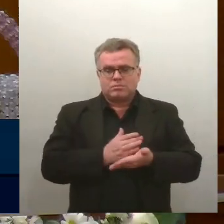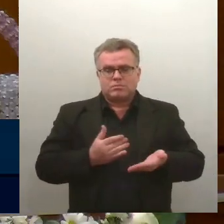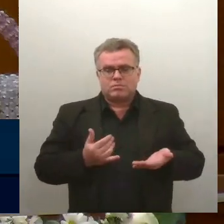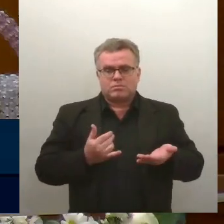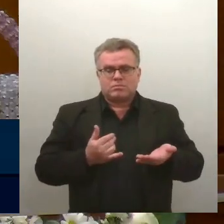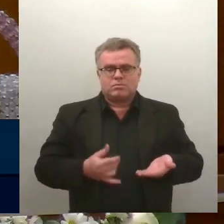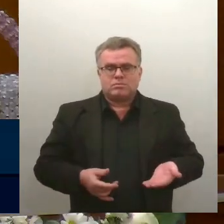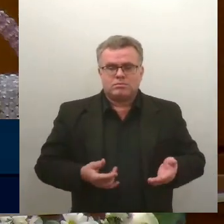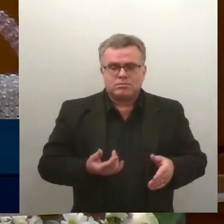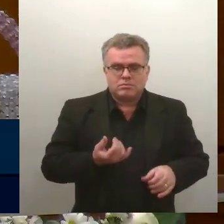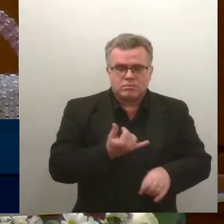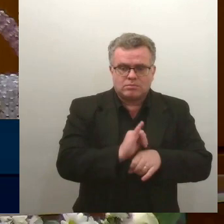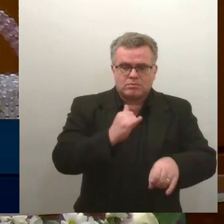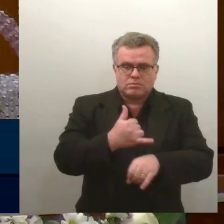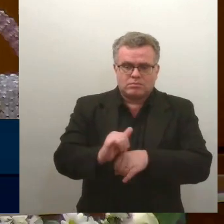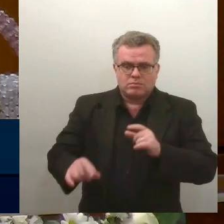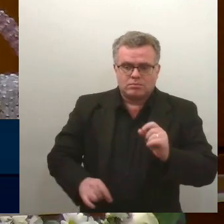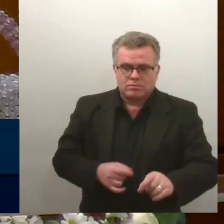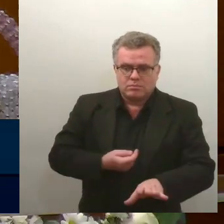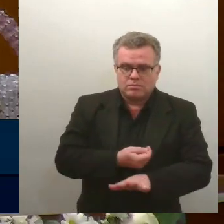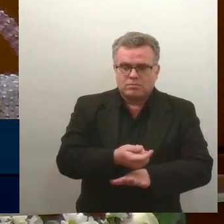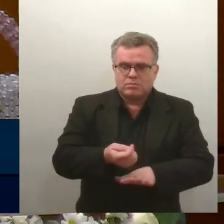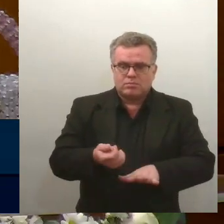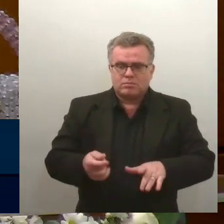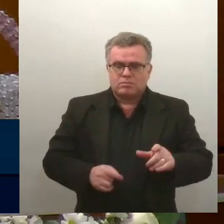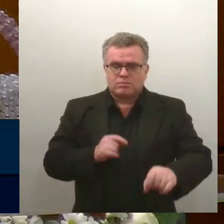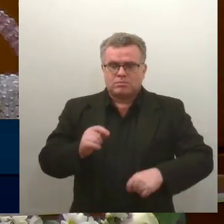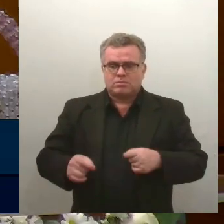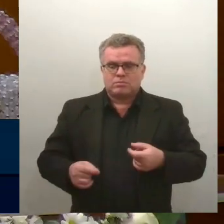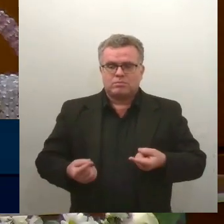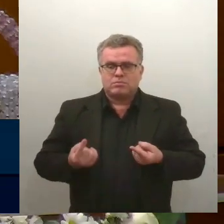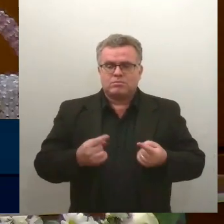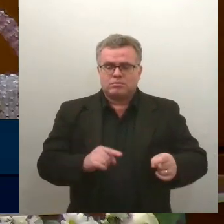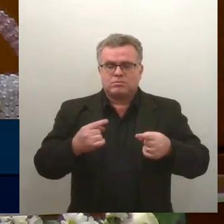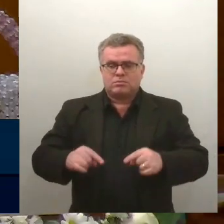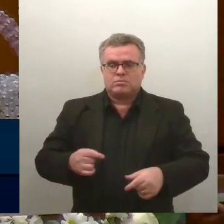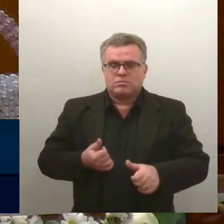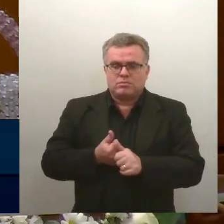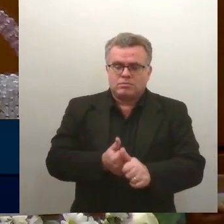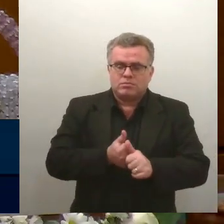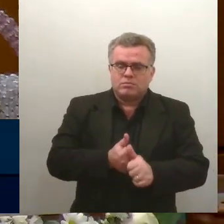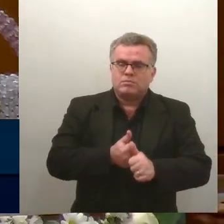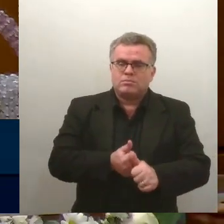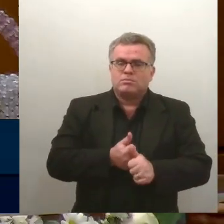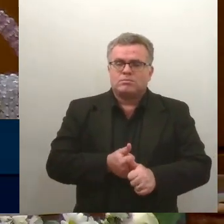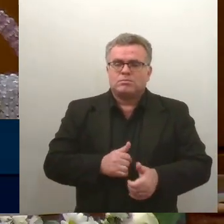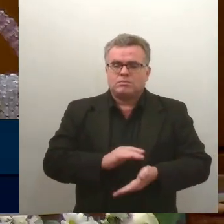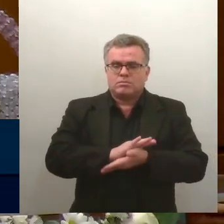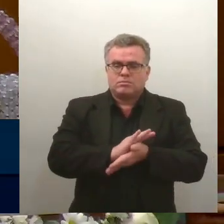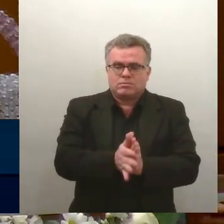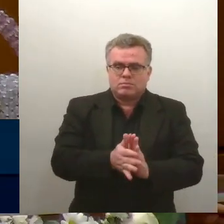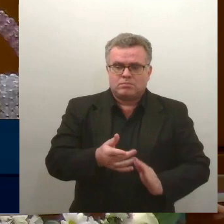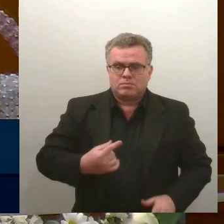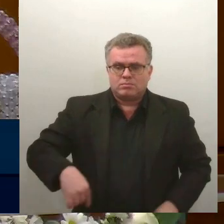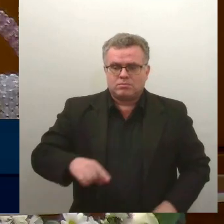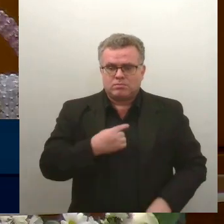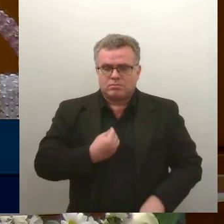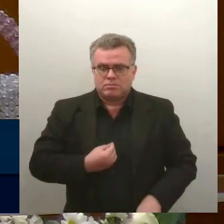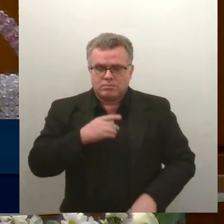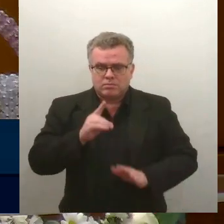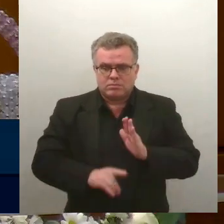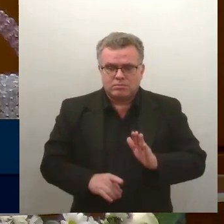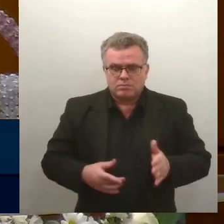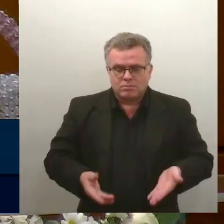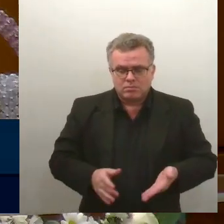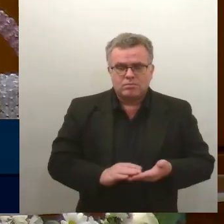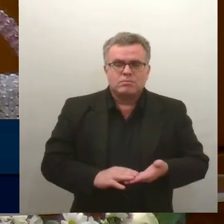news para tentar perseguir e retirar nossos direitos. Esta entrevista rendeu